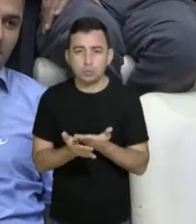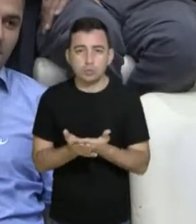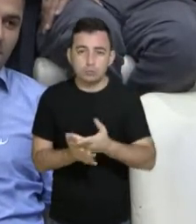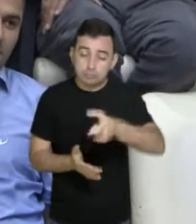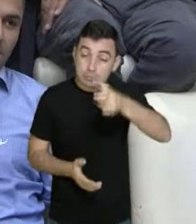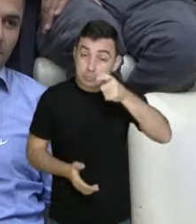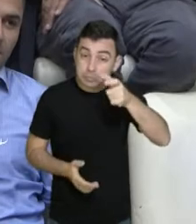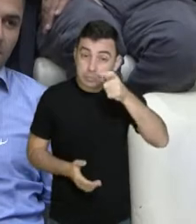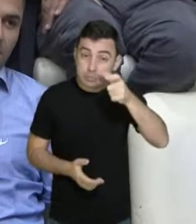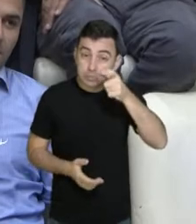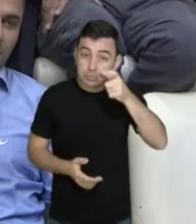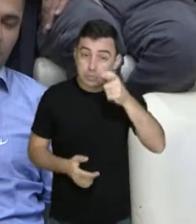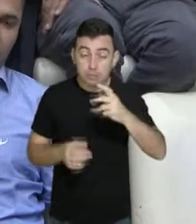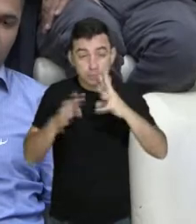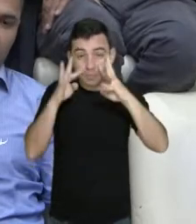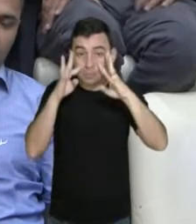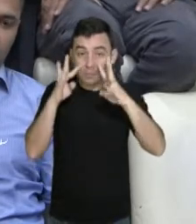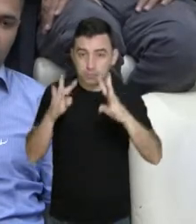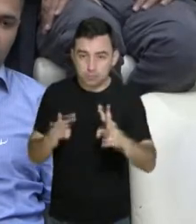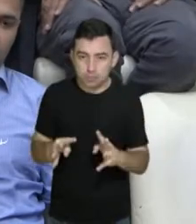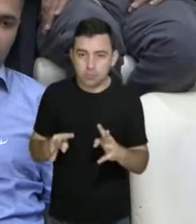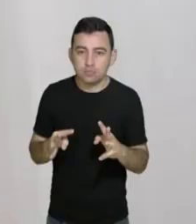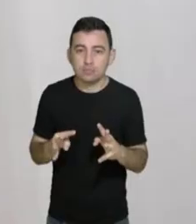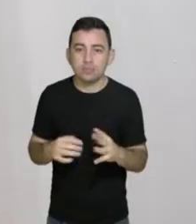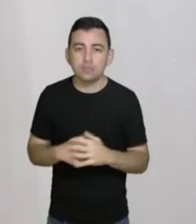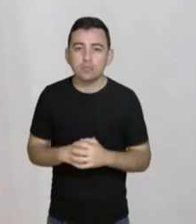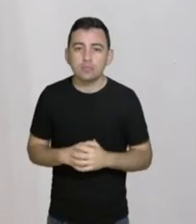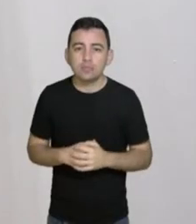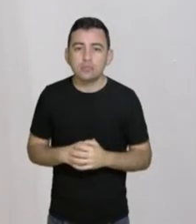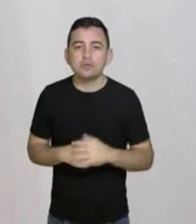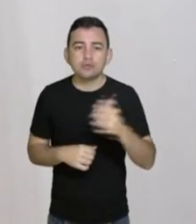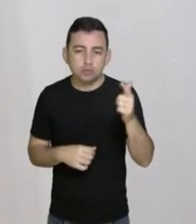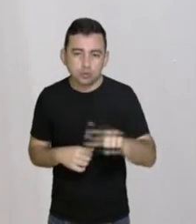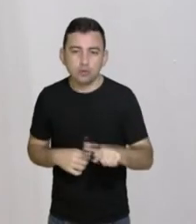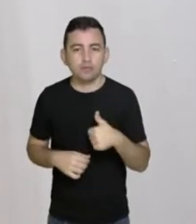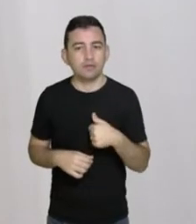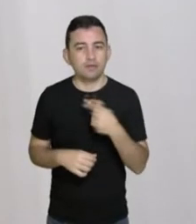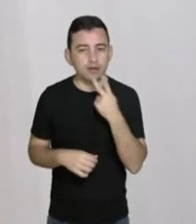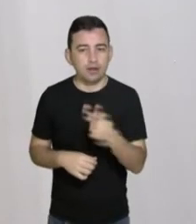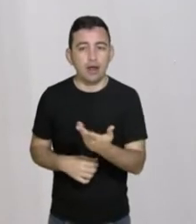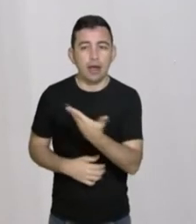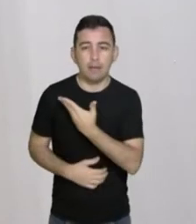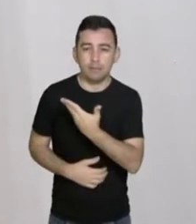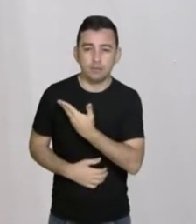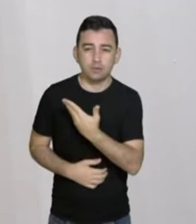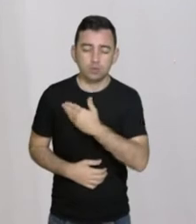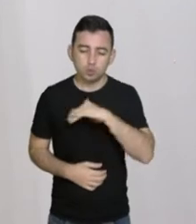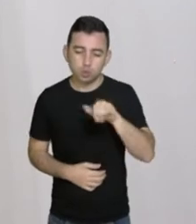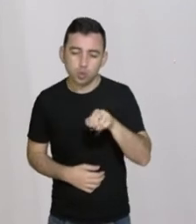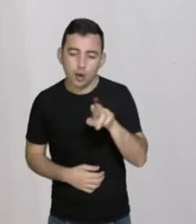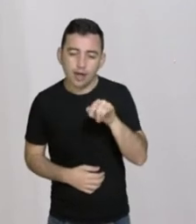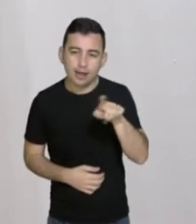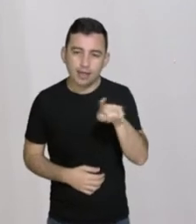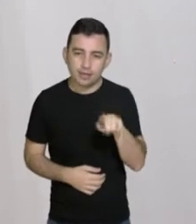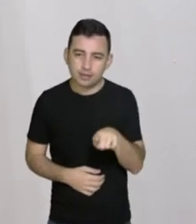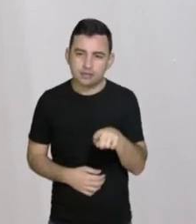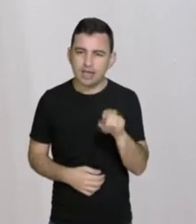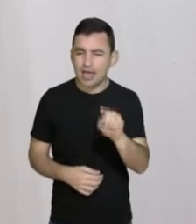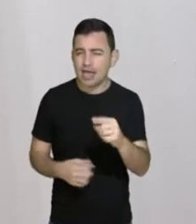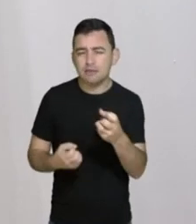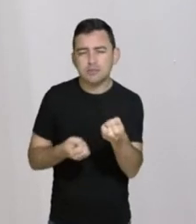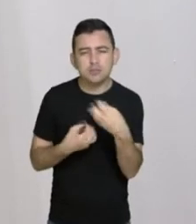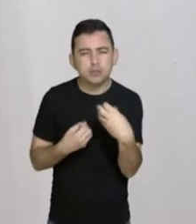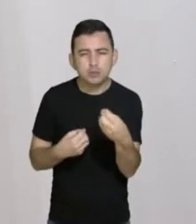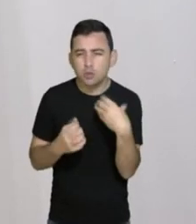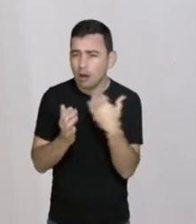acompanhei e ouvi. Mais uma vez cito aqui o meu amigo Juarez Ponticelli, que muito me ensinou nessa